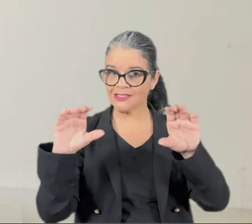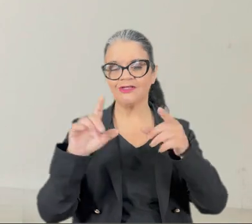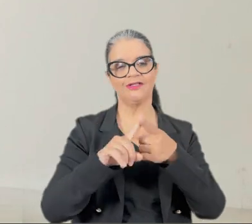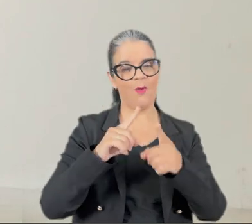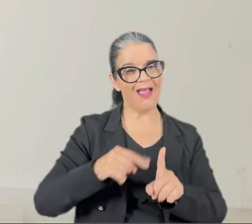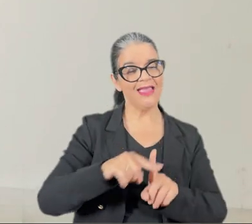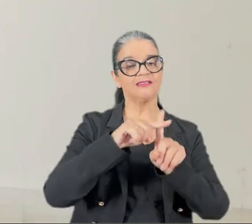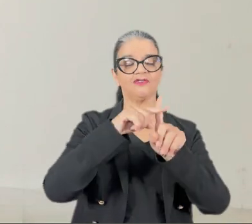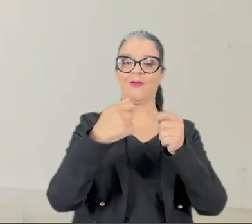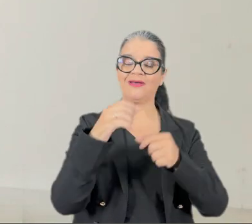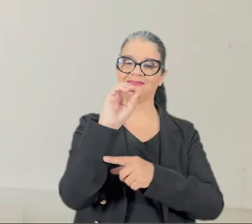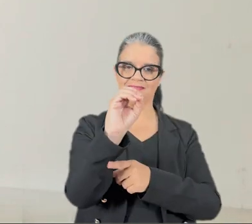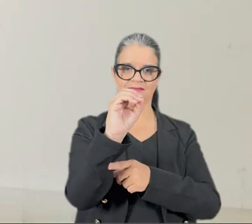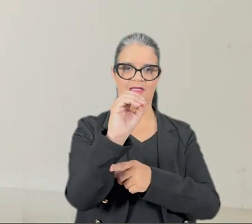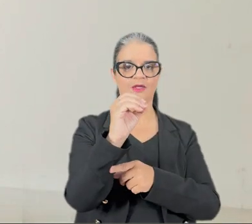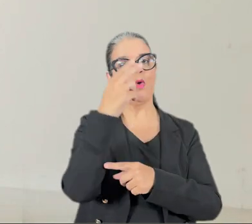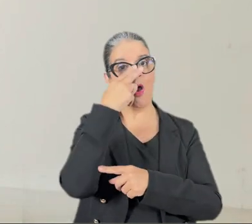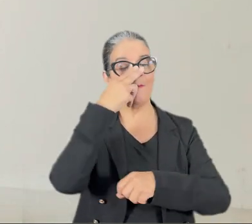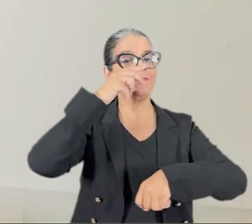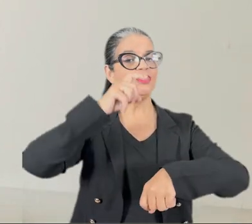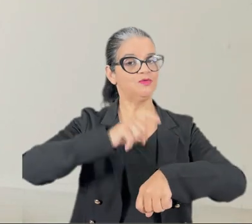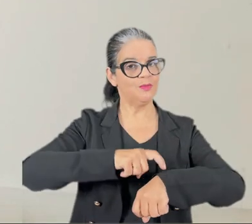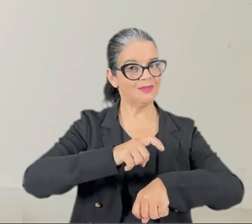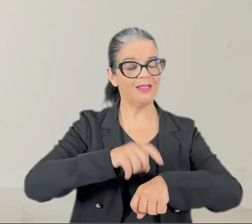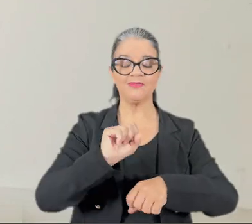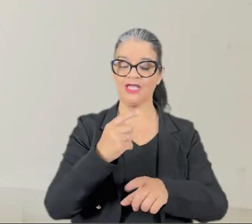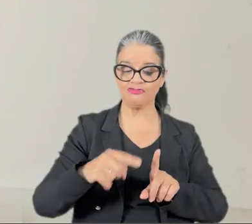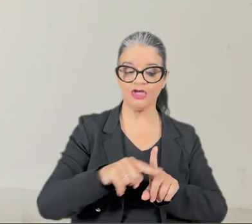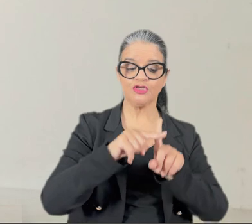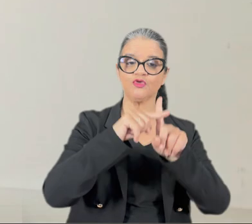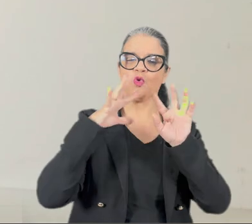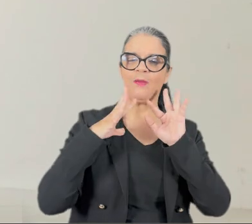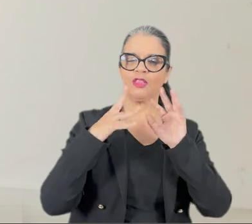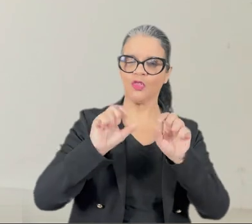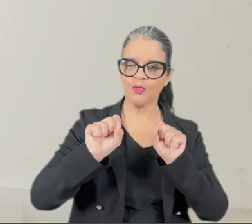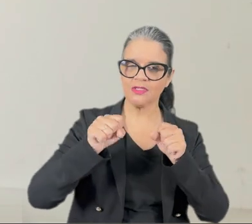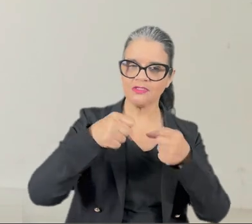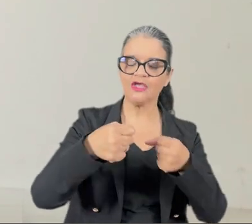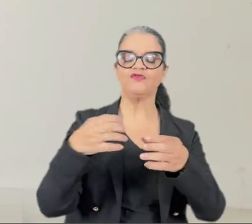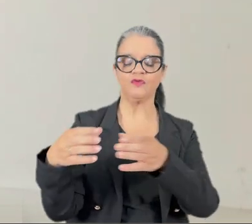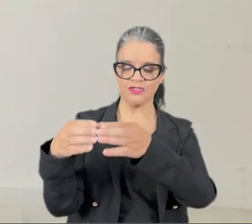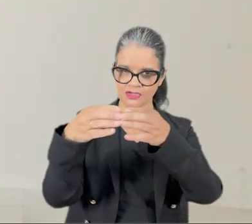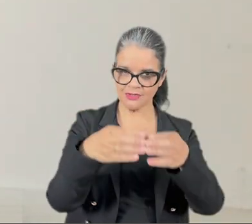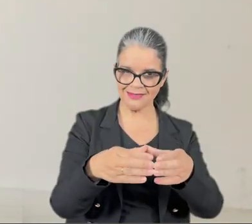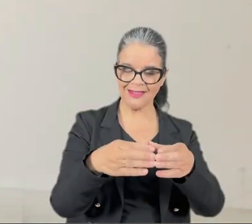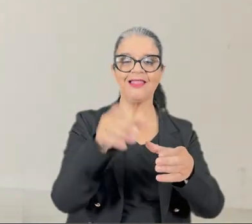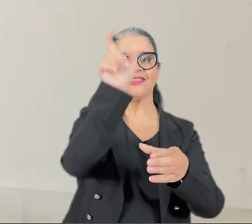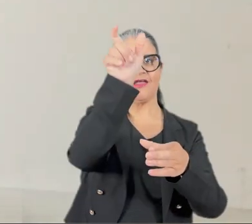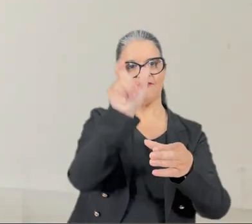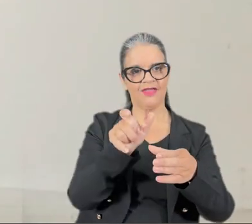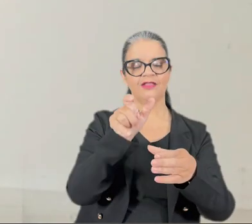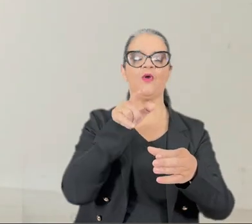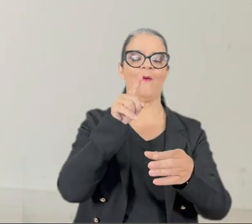soma vetorial tem que dar zero. Ao mesmo tempo, se a gente soma todas as forças que atuam no bloco na